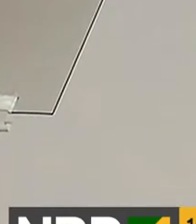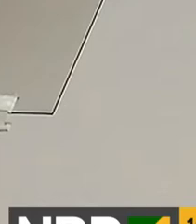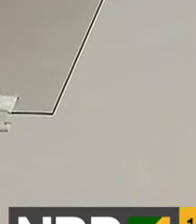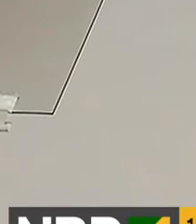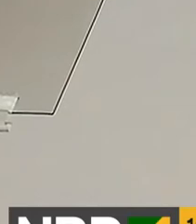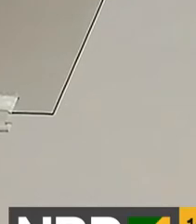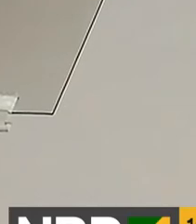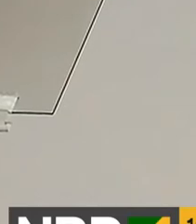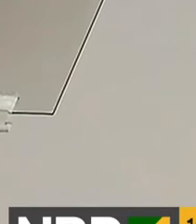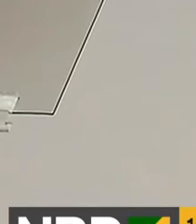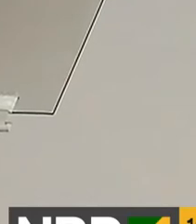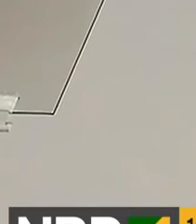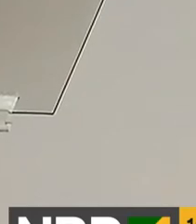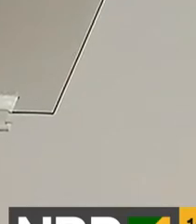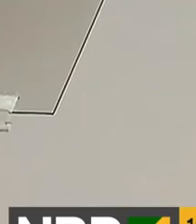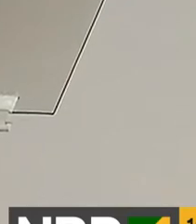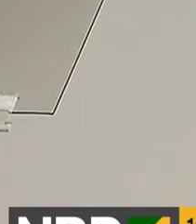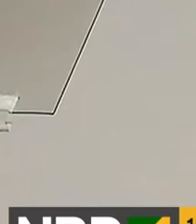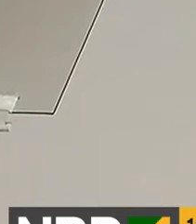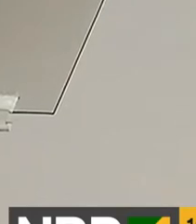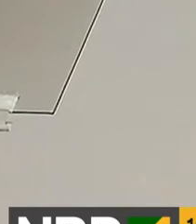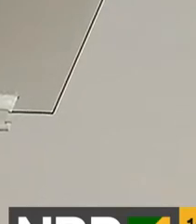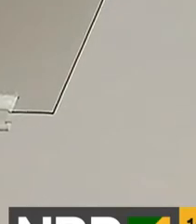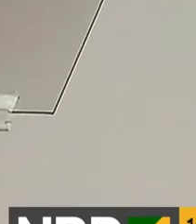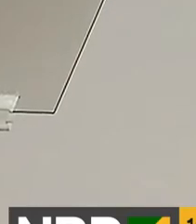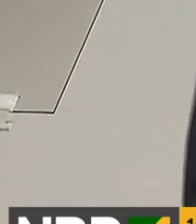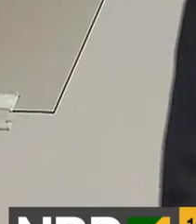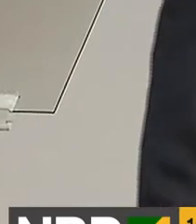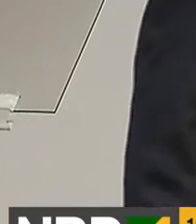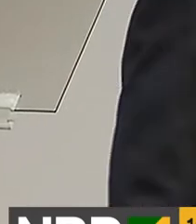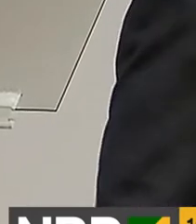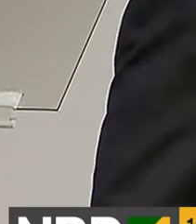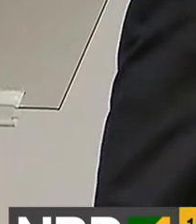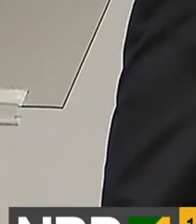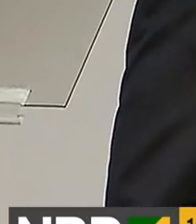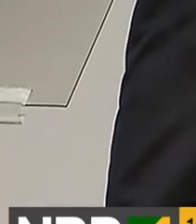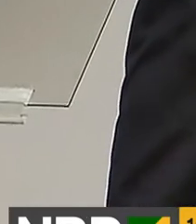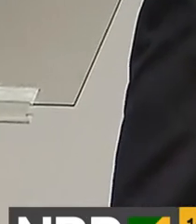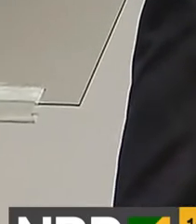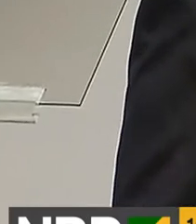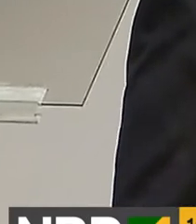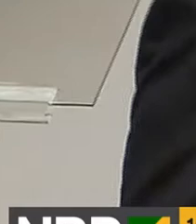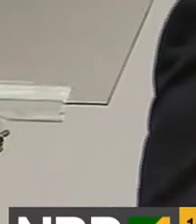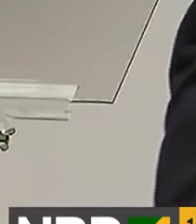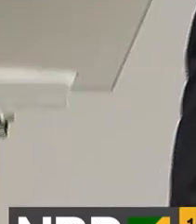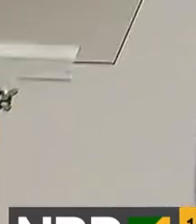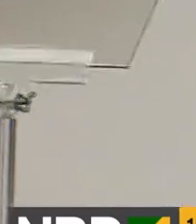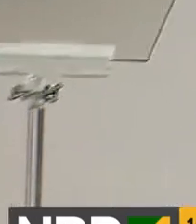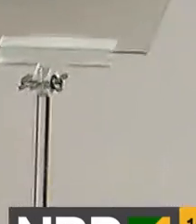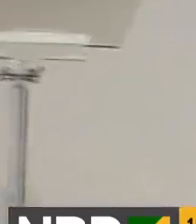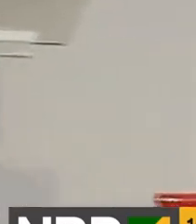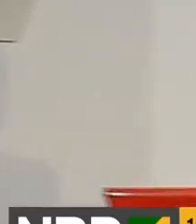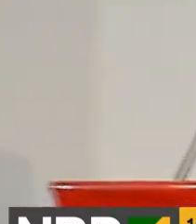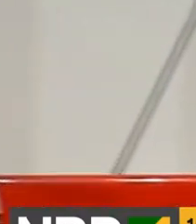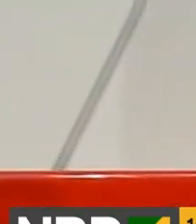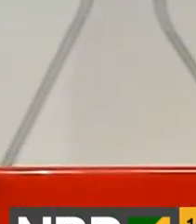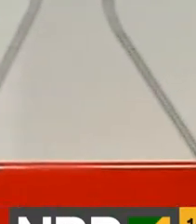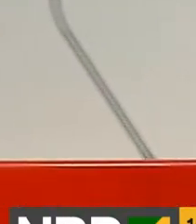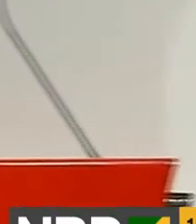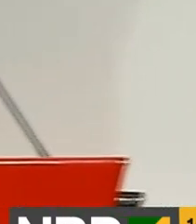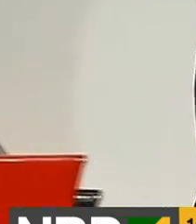se vêem até aqui e muito obrigado pelo seu empenho pelo nosso brasil muito obrigado presidente passa a palavra